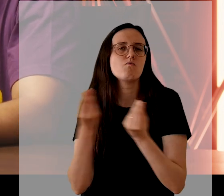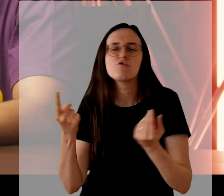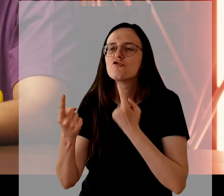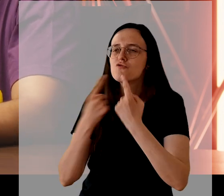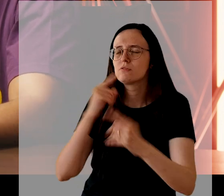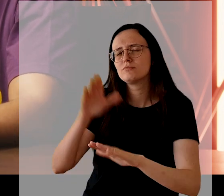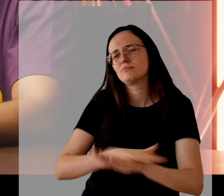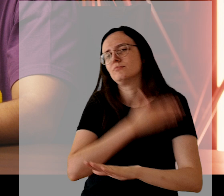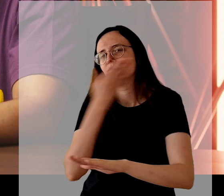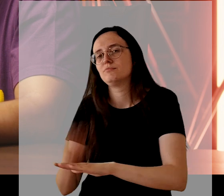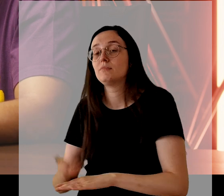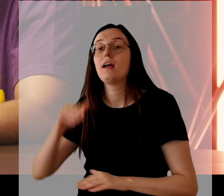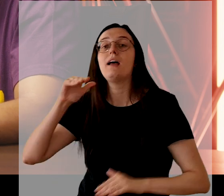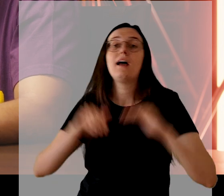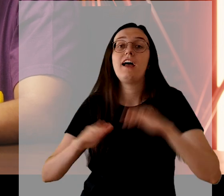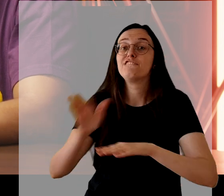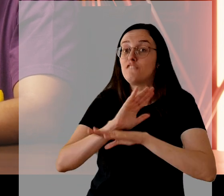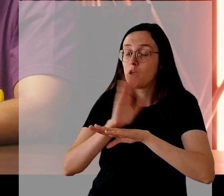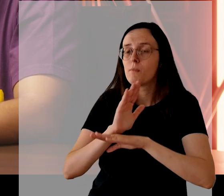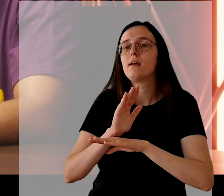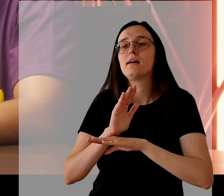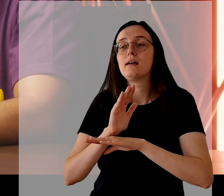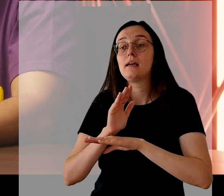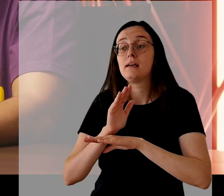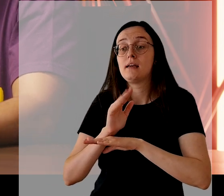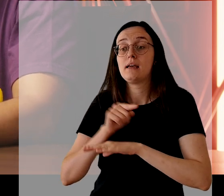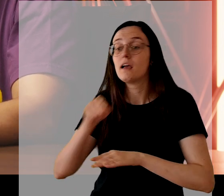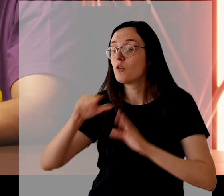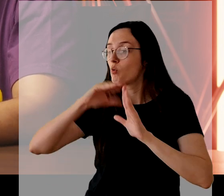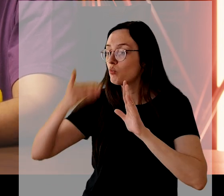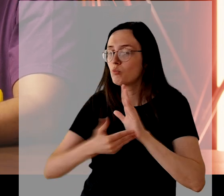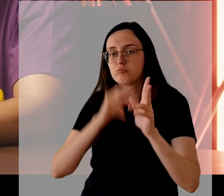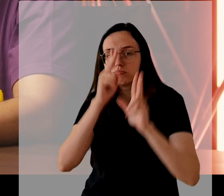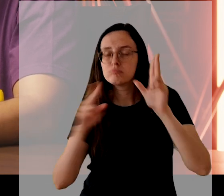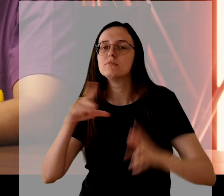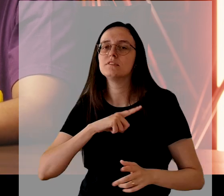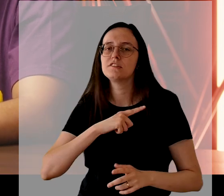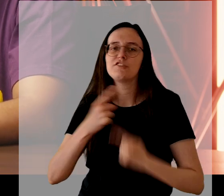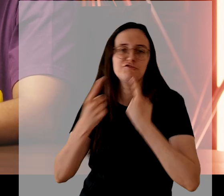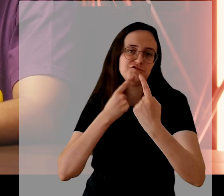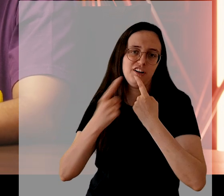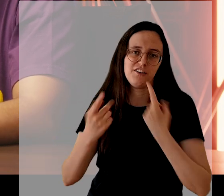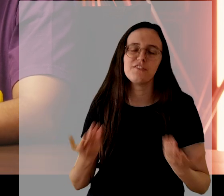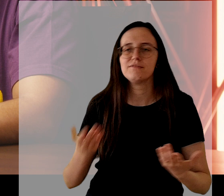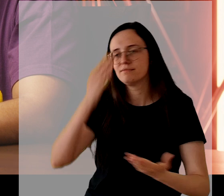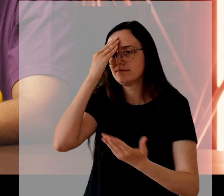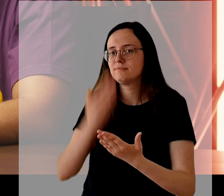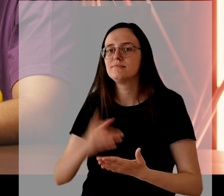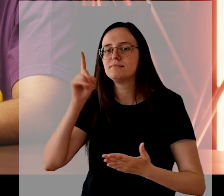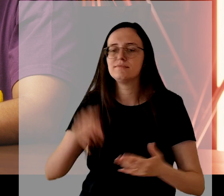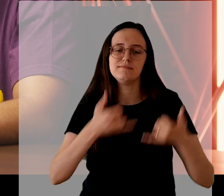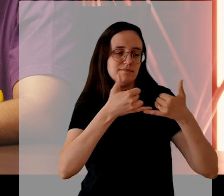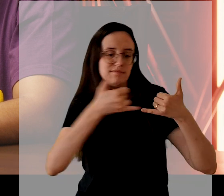né? O dia todo. Dependendo do filme, todas as cenas quase vão ter diálogo. Então, realmente é um